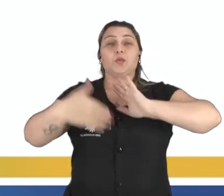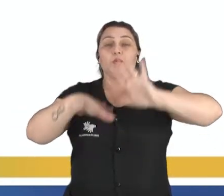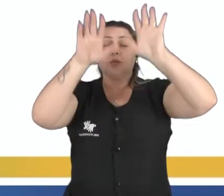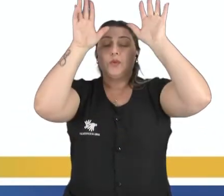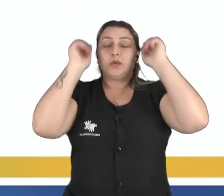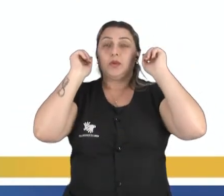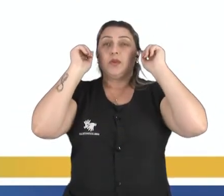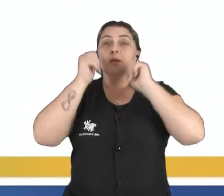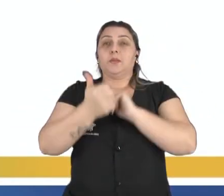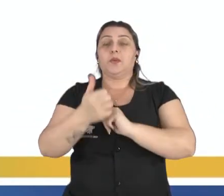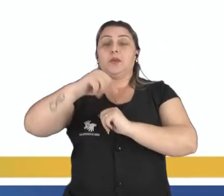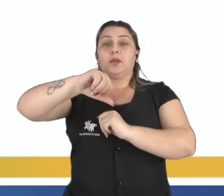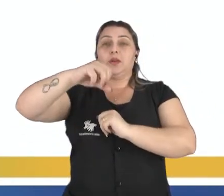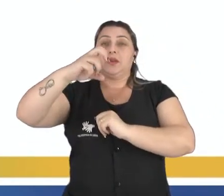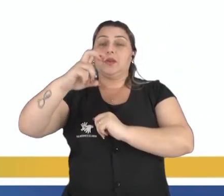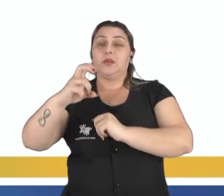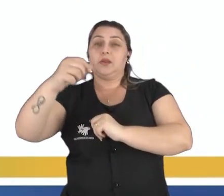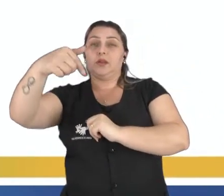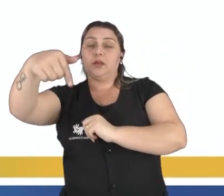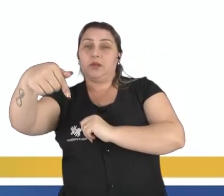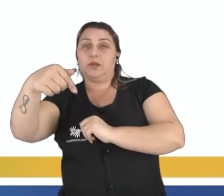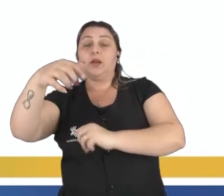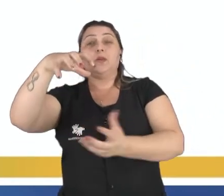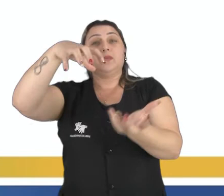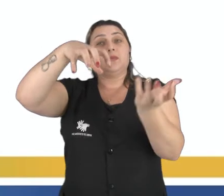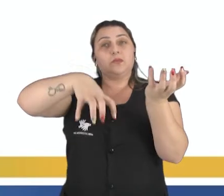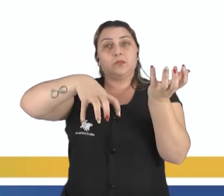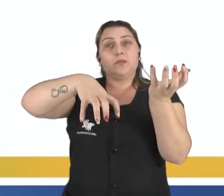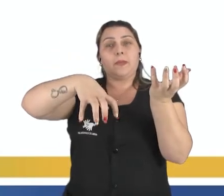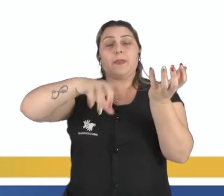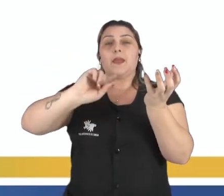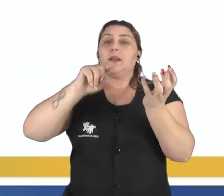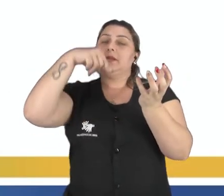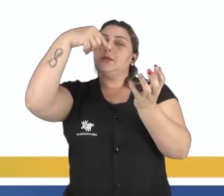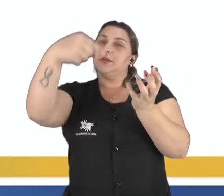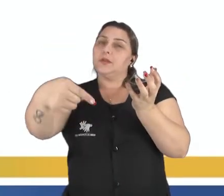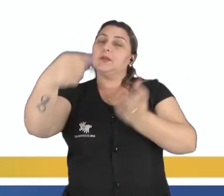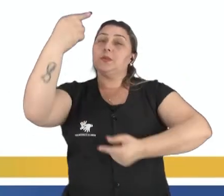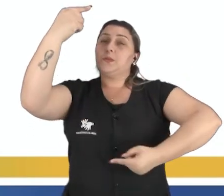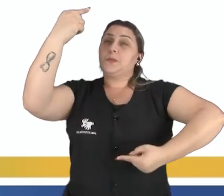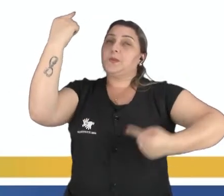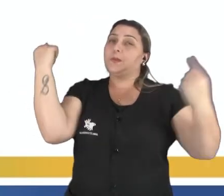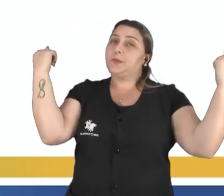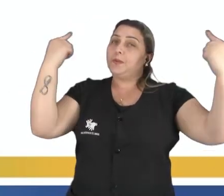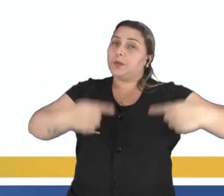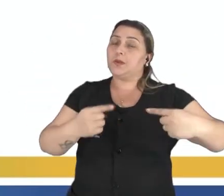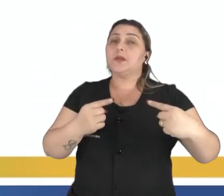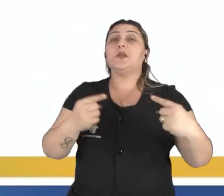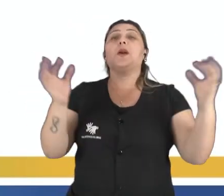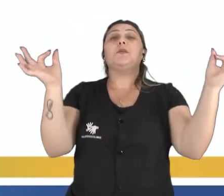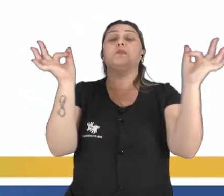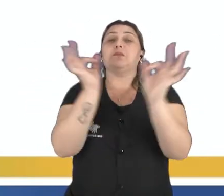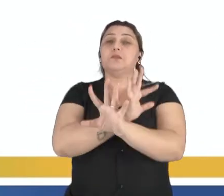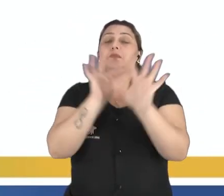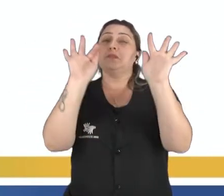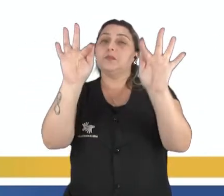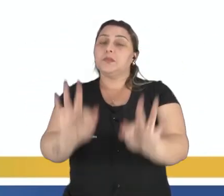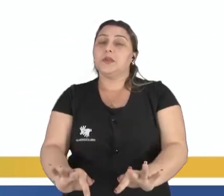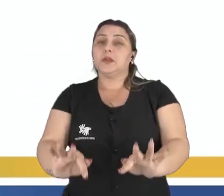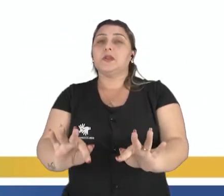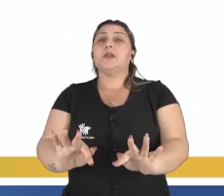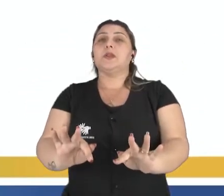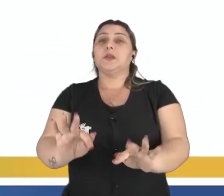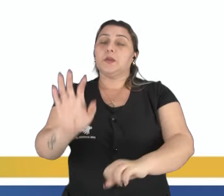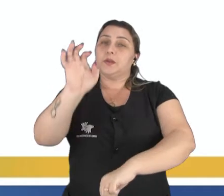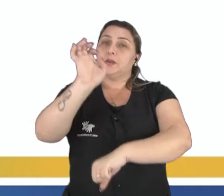e em 1957 ao Congresso Nacional, né? Onde depois de muitas disputas a gente finalmente teve aí a elevação